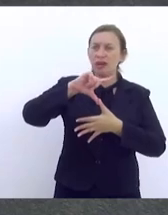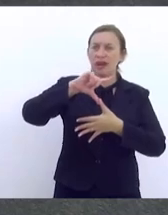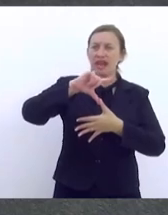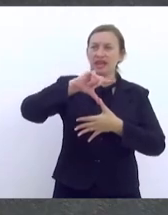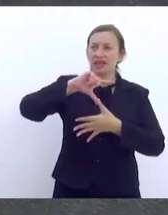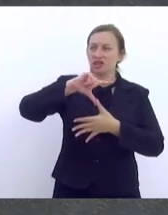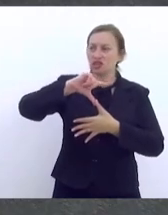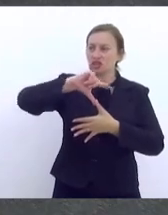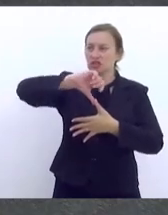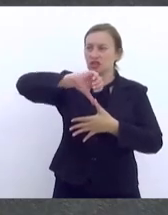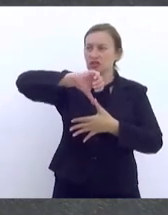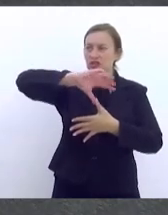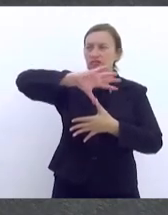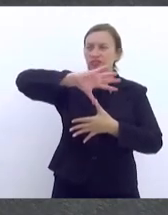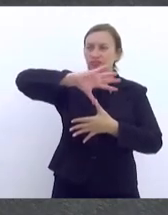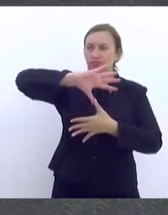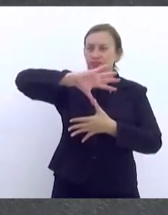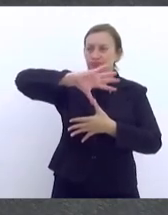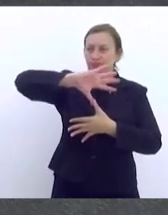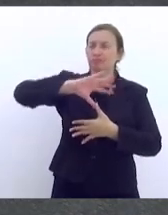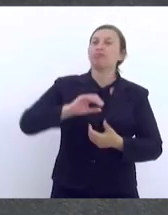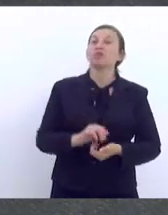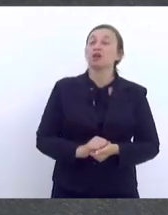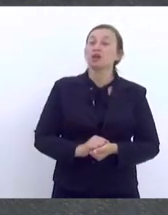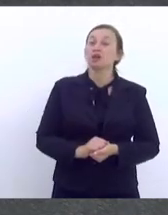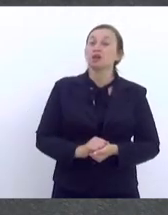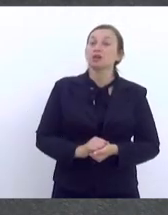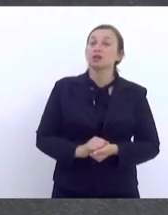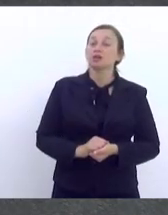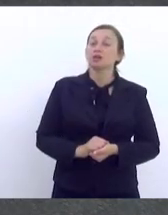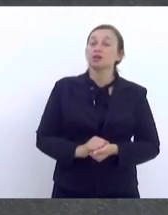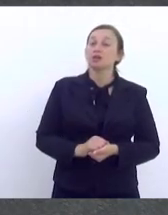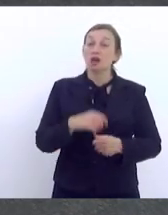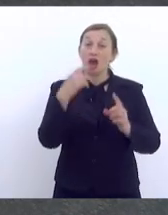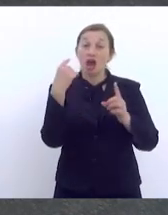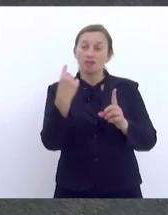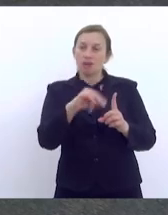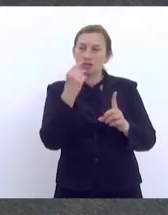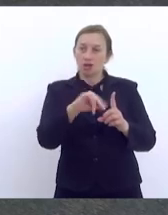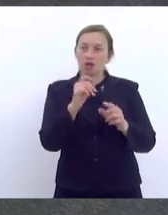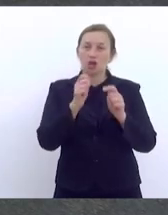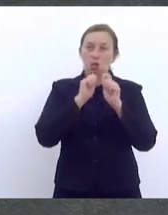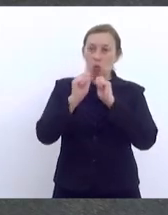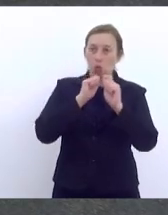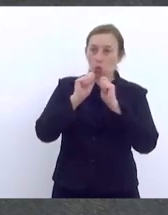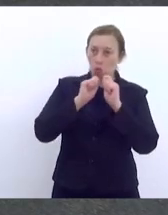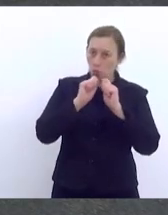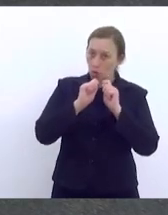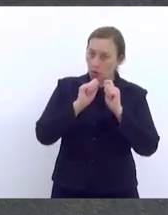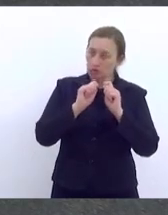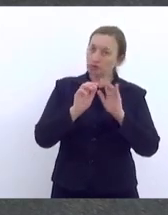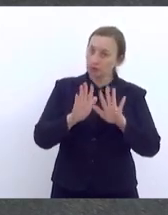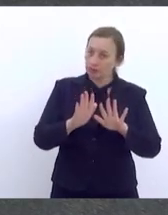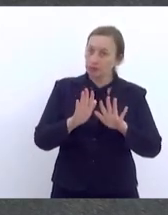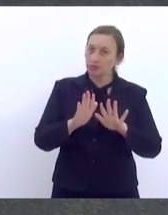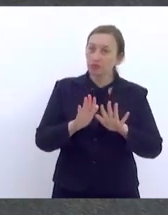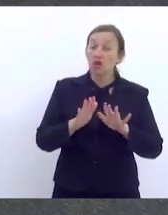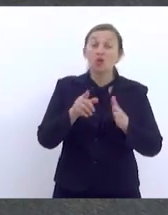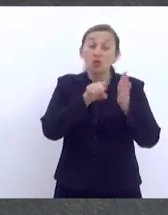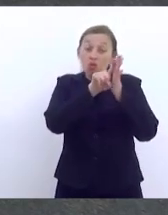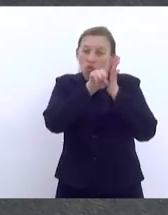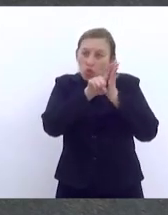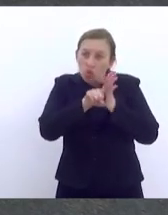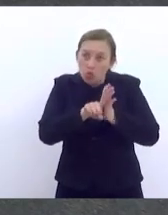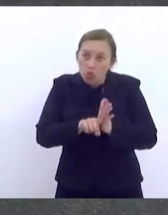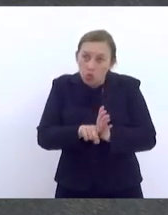ineficiente e contaminado que precisa urgentemente não é passar por uma revisão